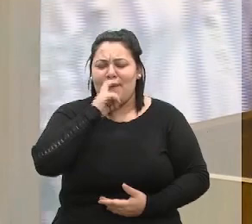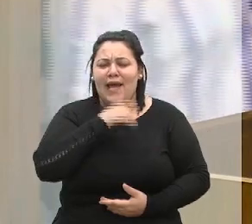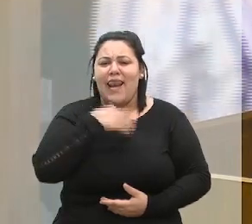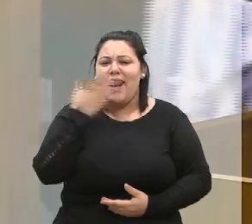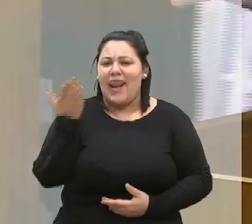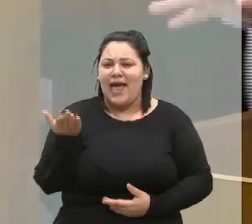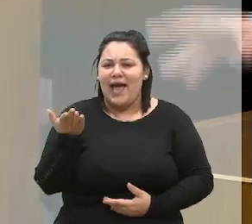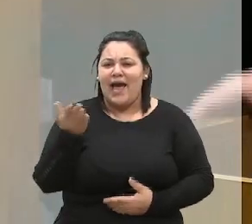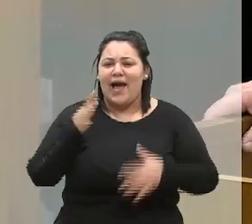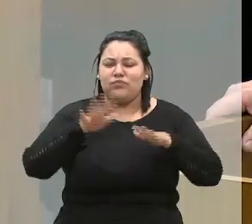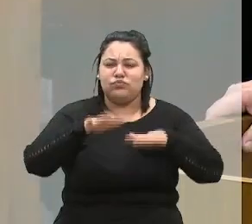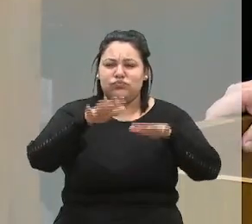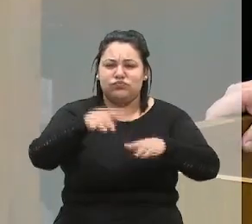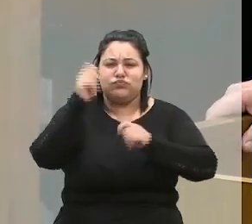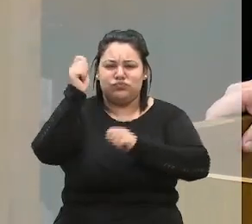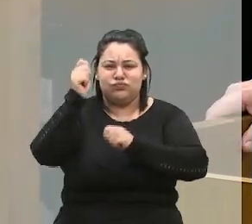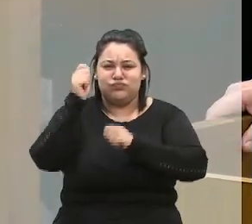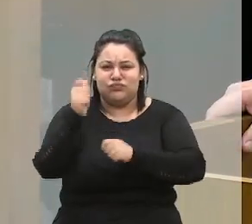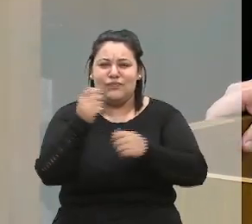tempo